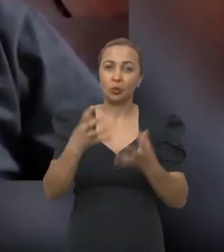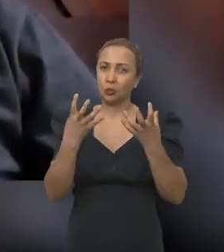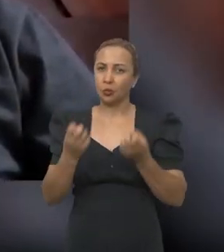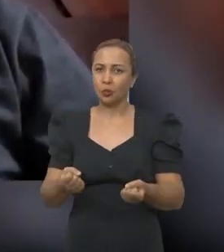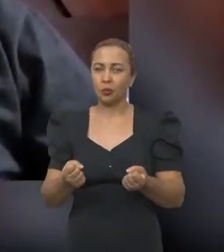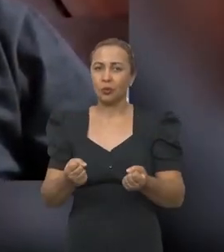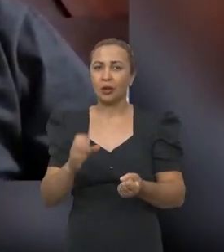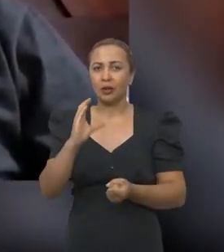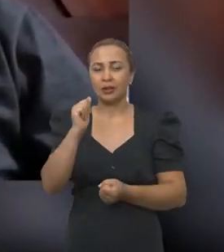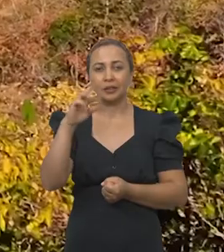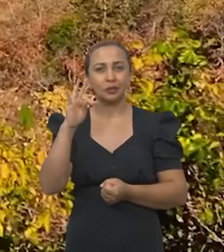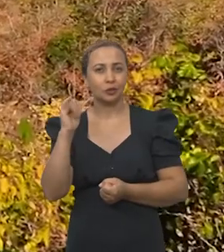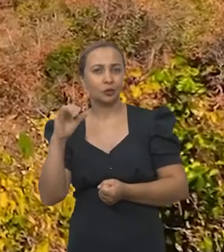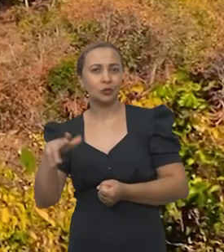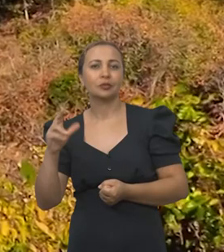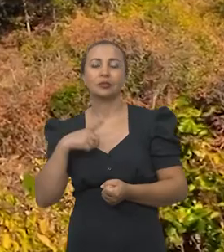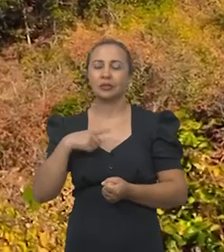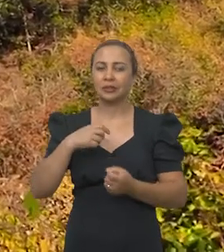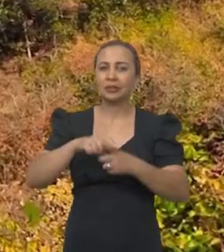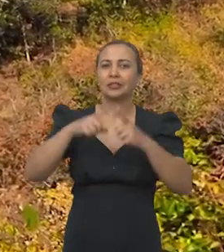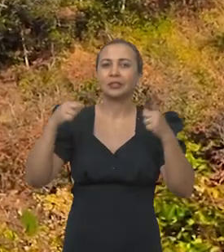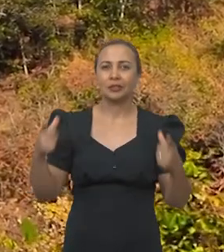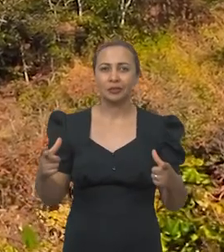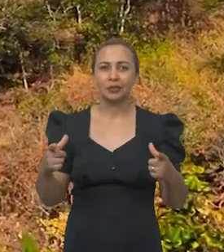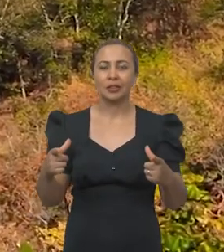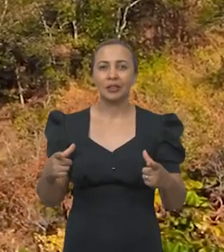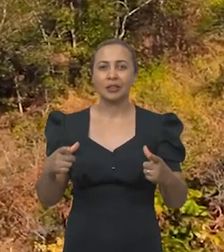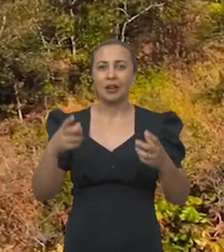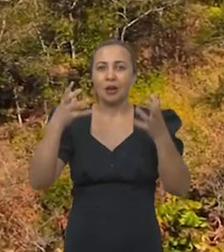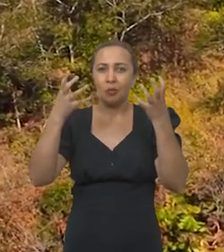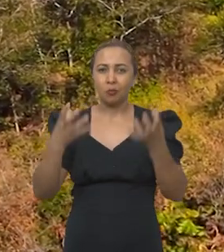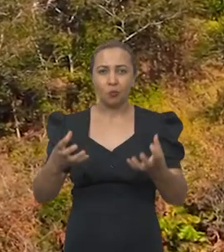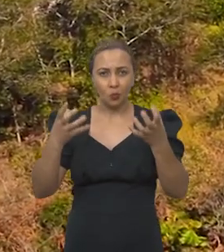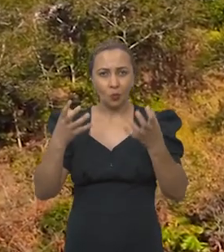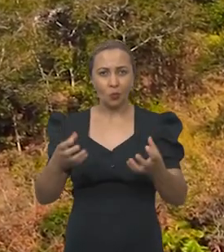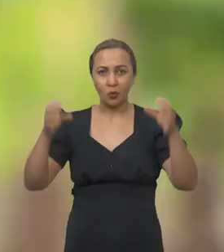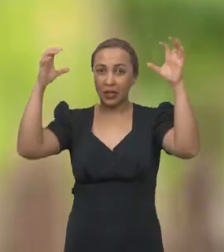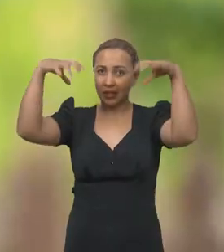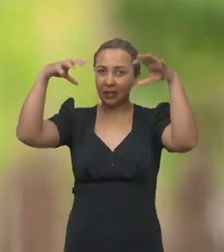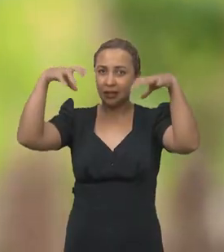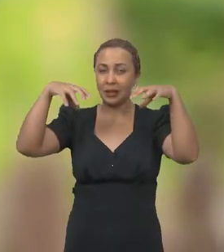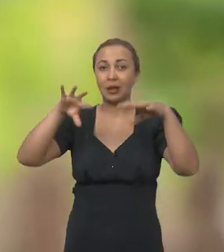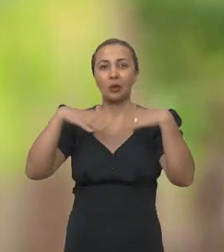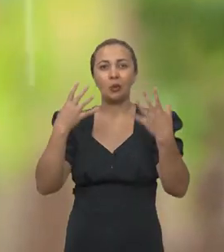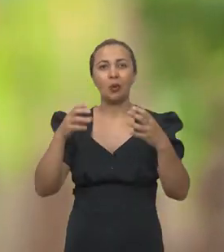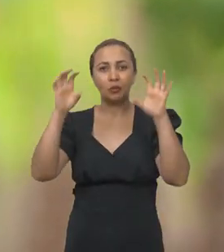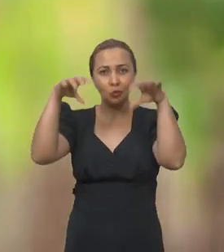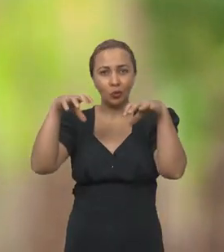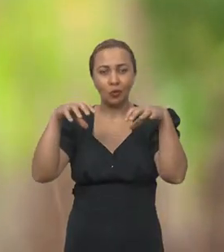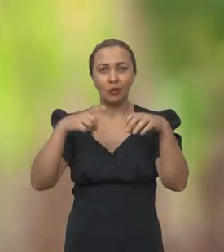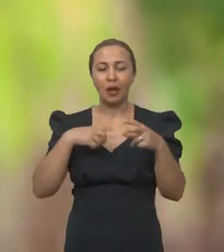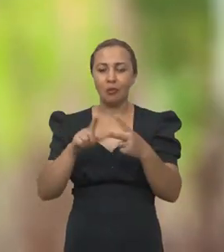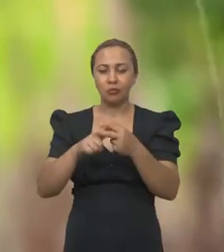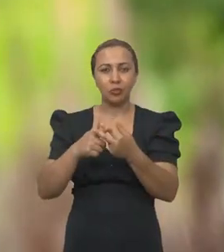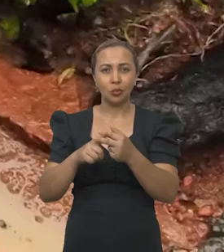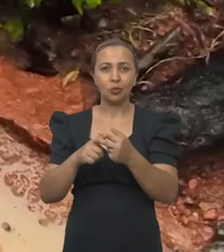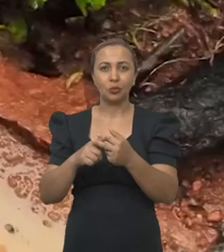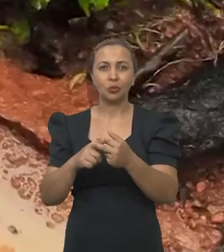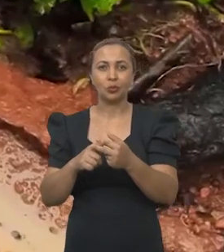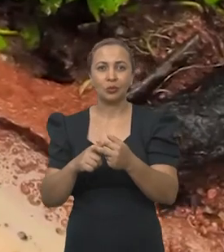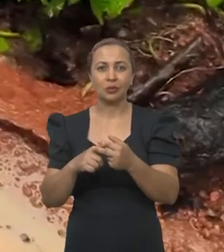Como é o nosso bioma Caatinga eles possuem uma grande sazonalidade climática que nos períodos chuvosos